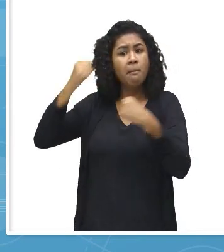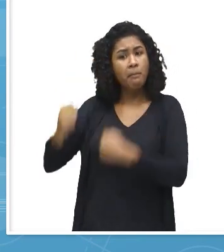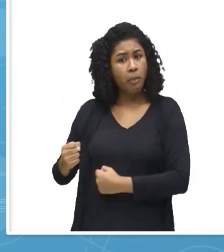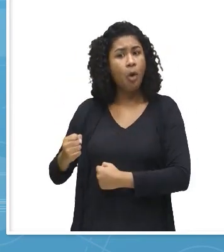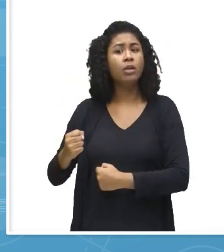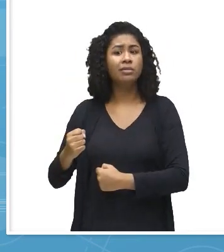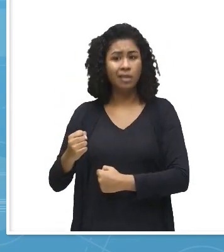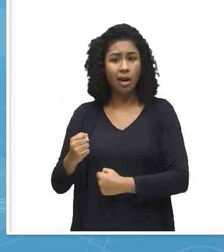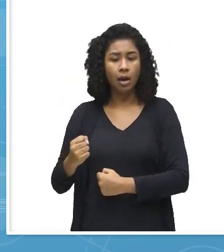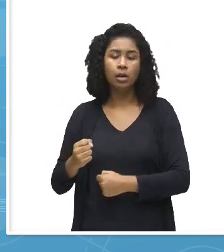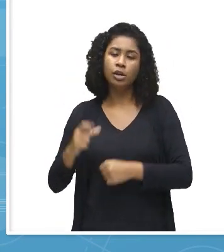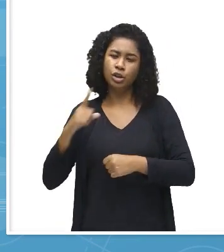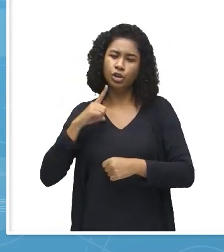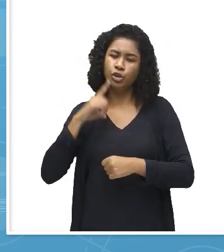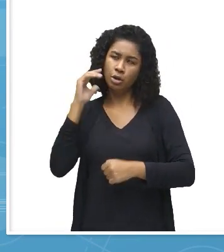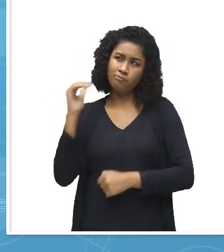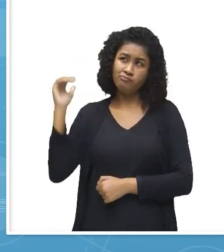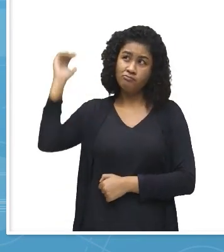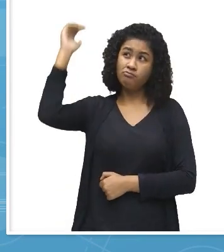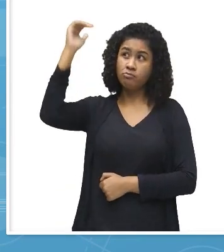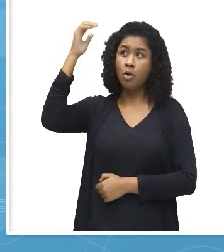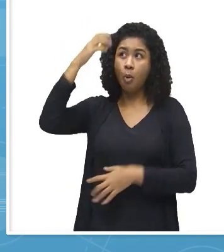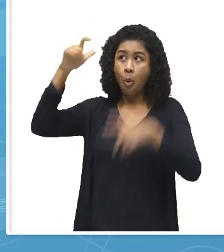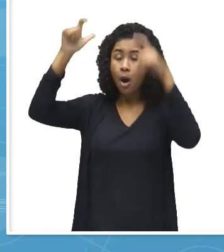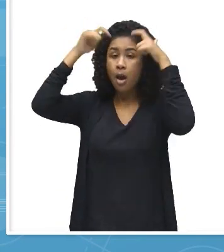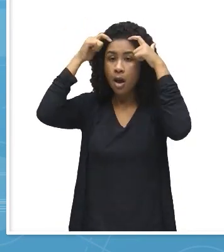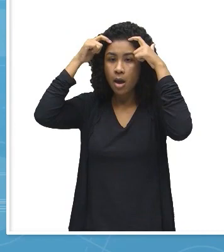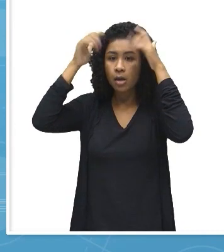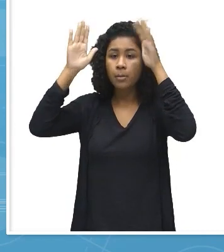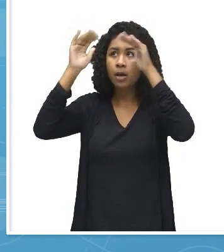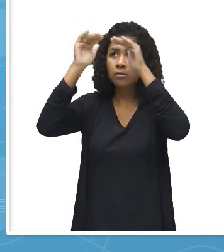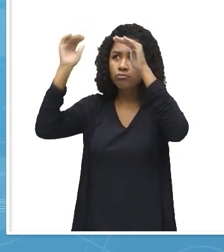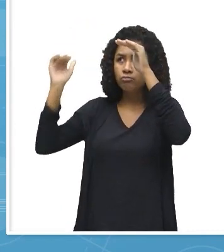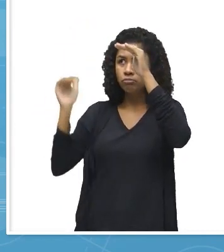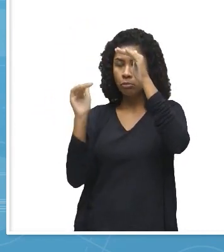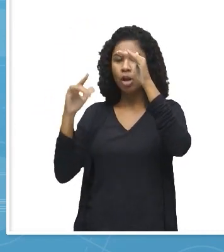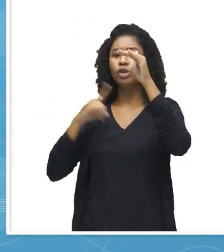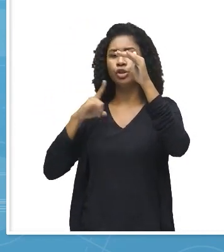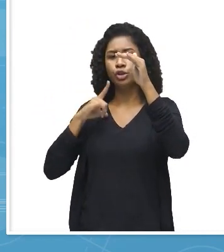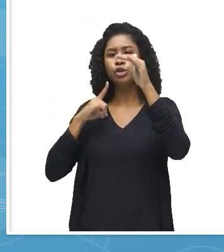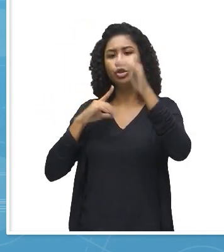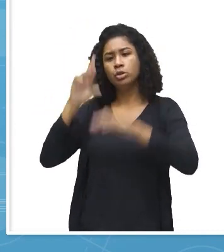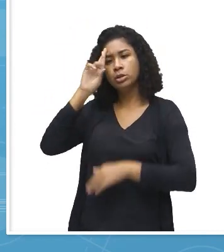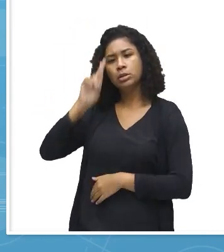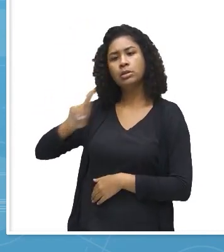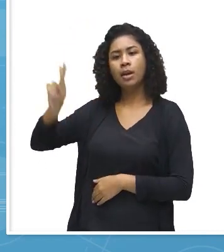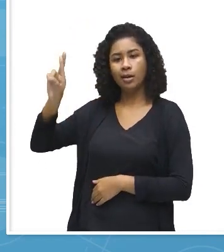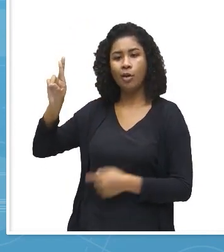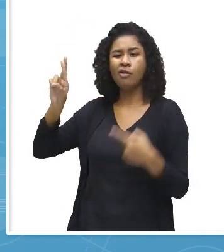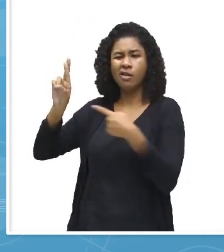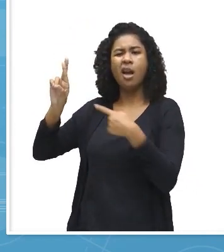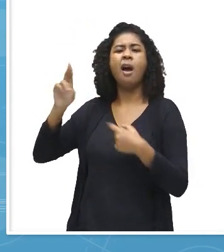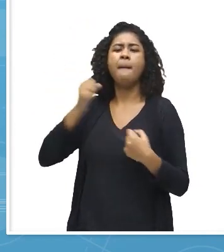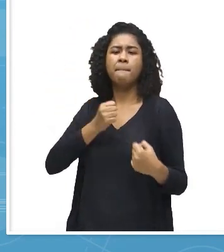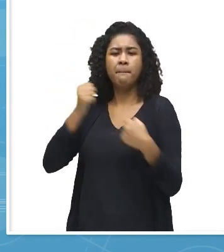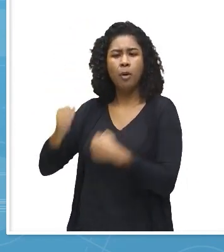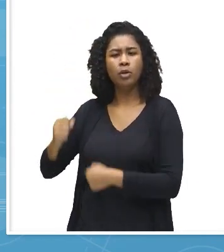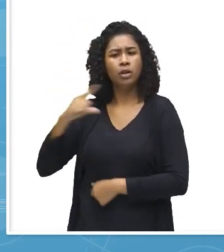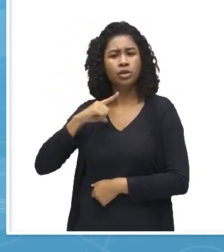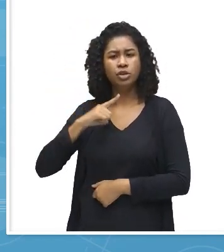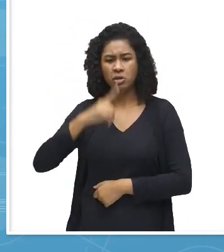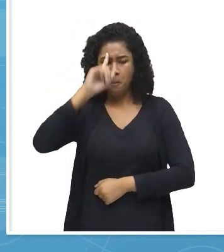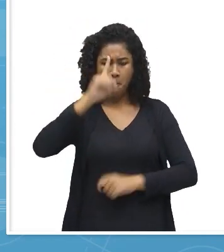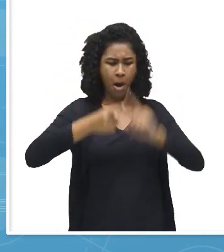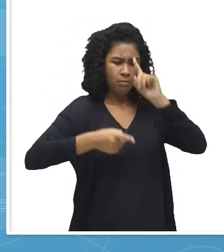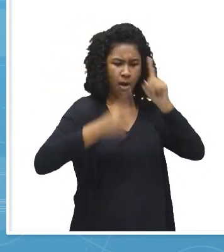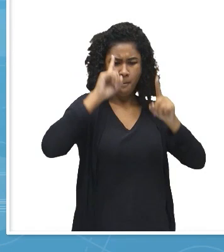claro, tinha o rei, mas o senhor feudal tinha tanto poder atrelado em suas mãos, né, que ele ali mandava e